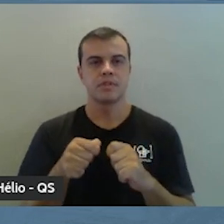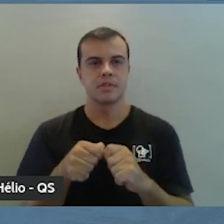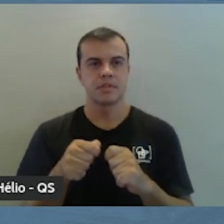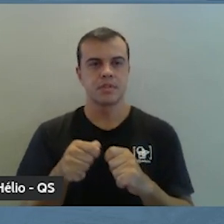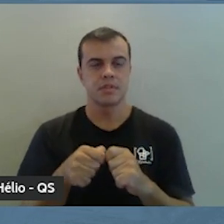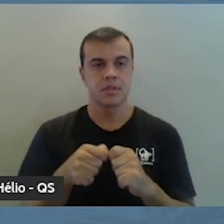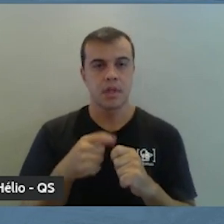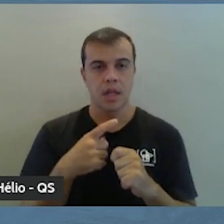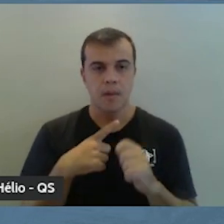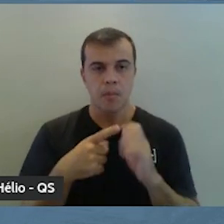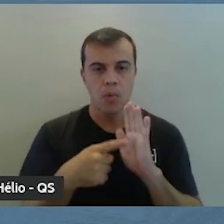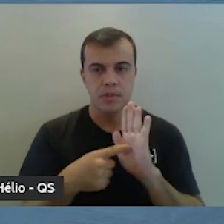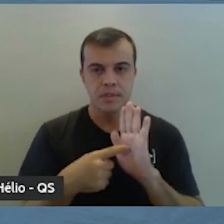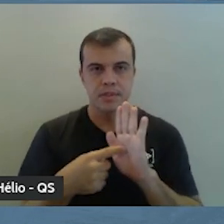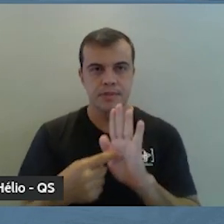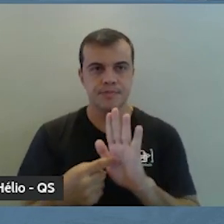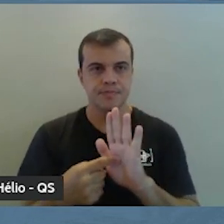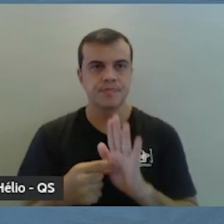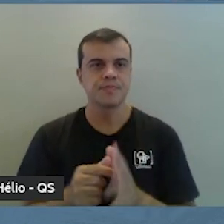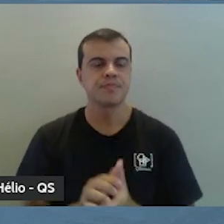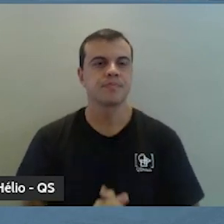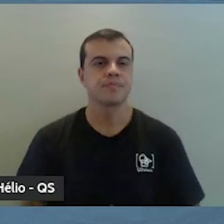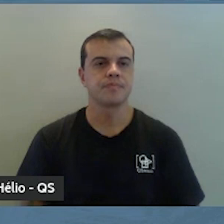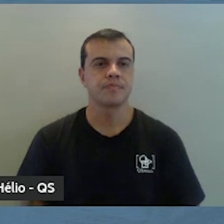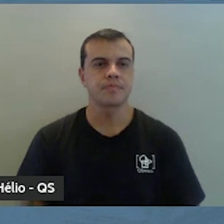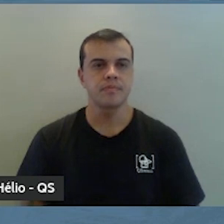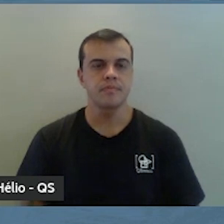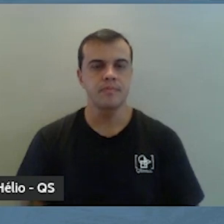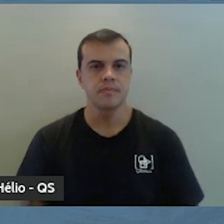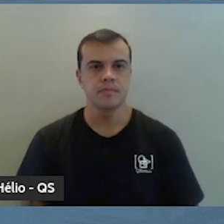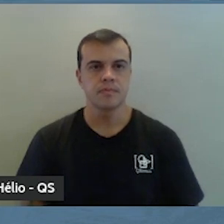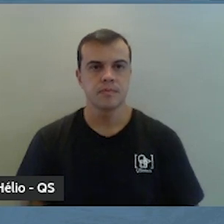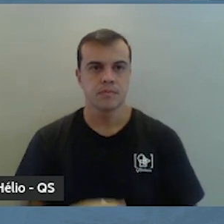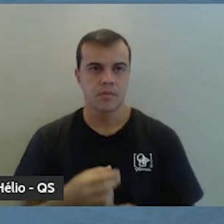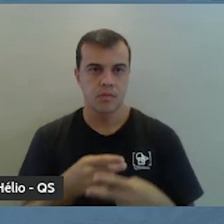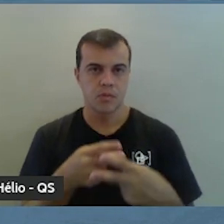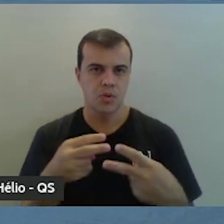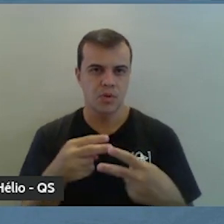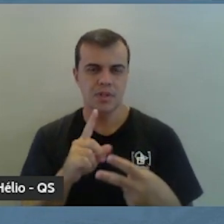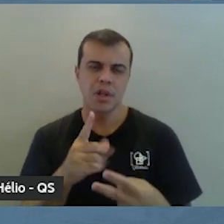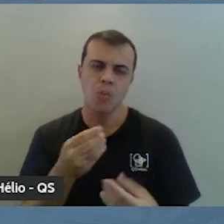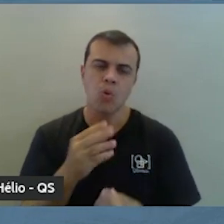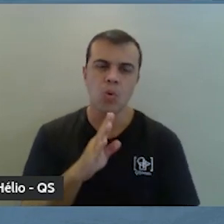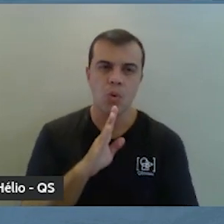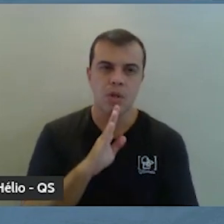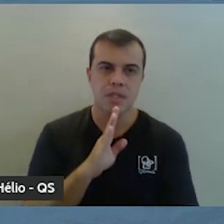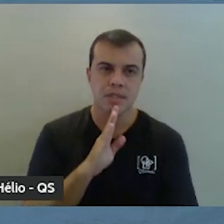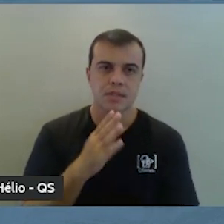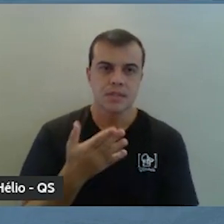de trazer, né, coisas não tão conhecidas,